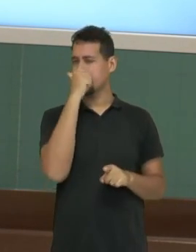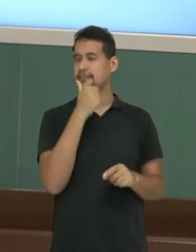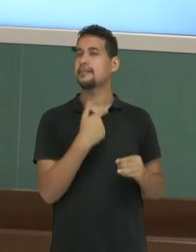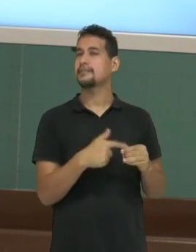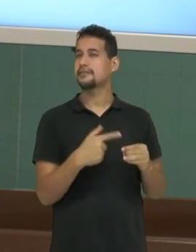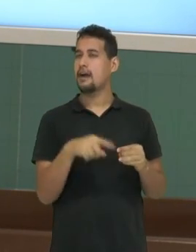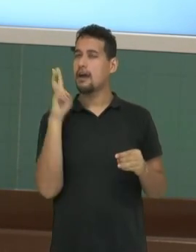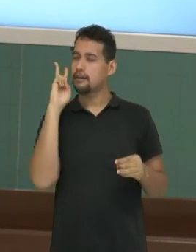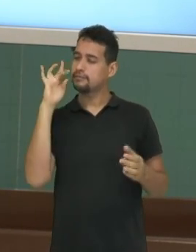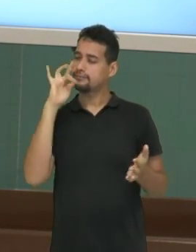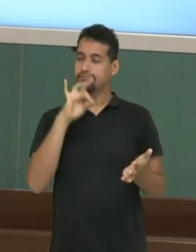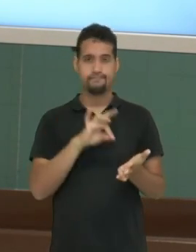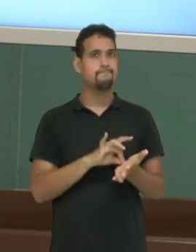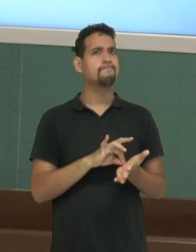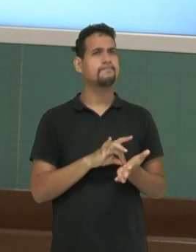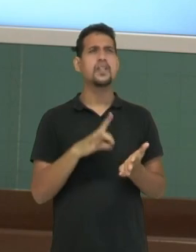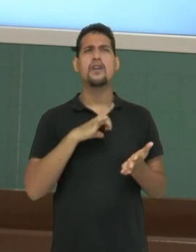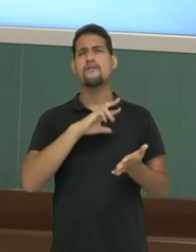cidade.